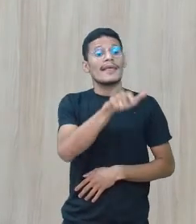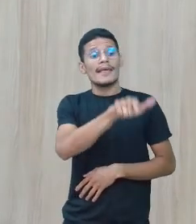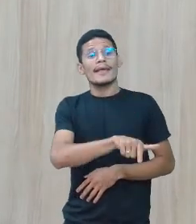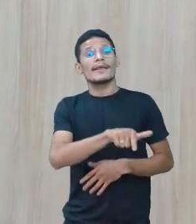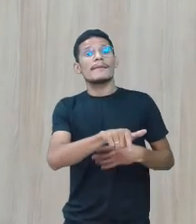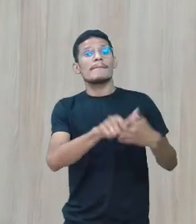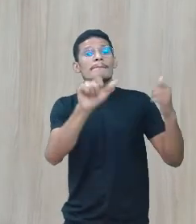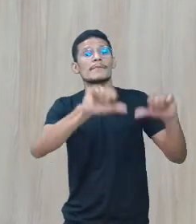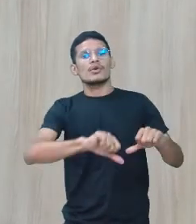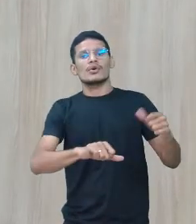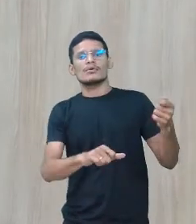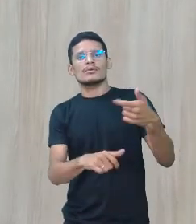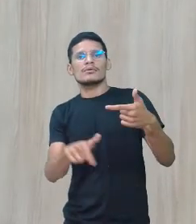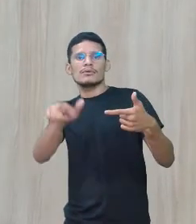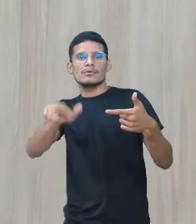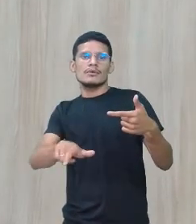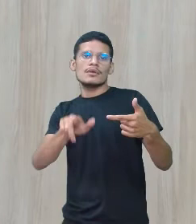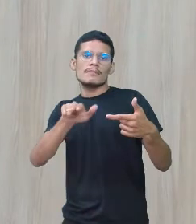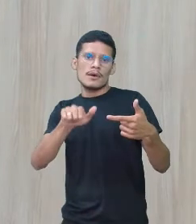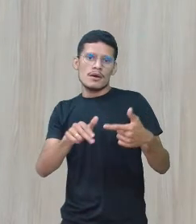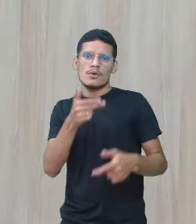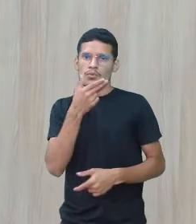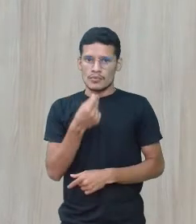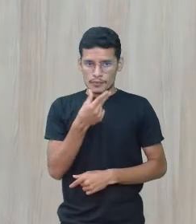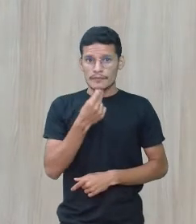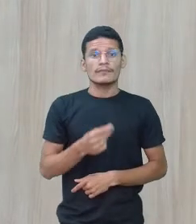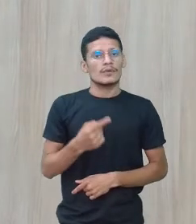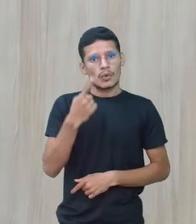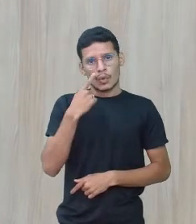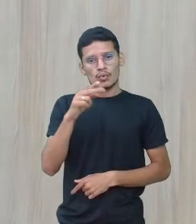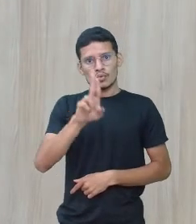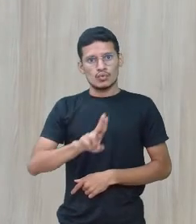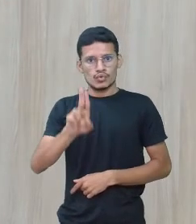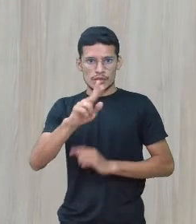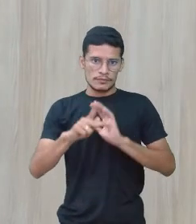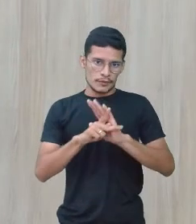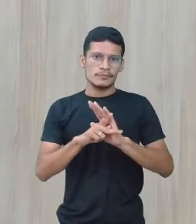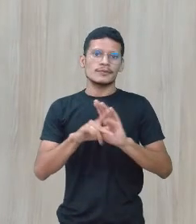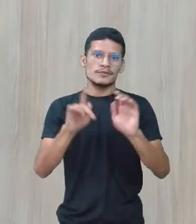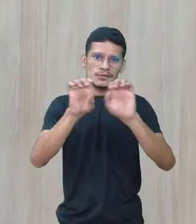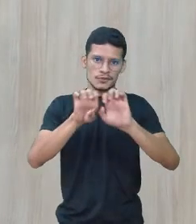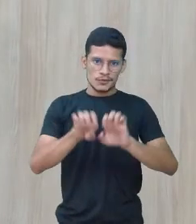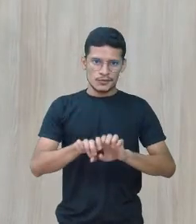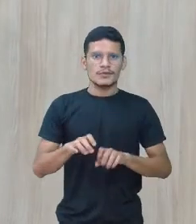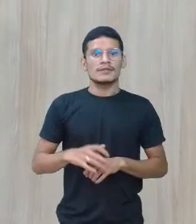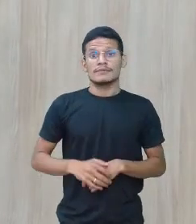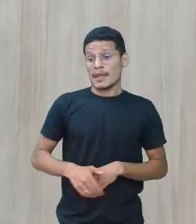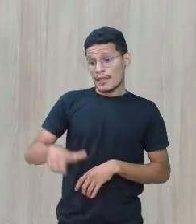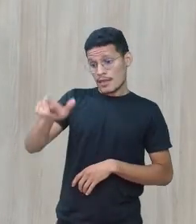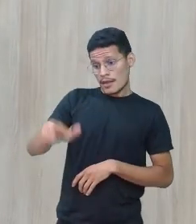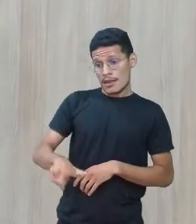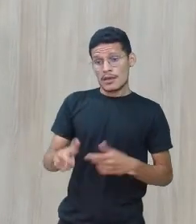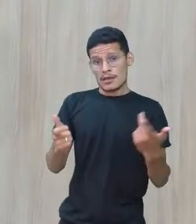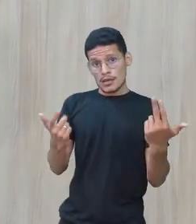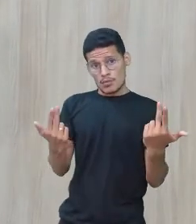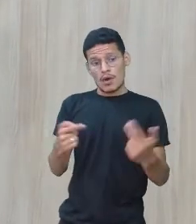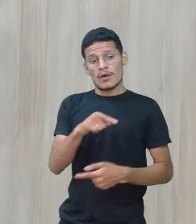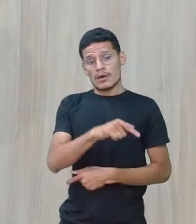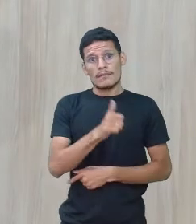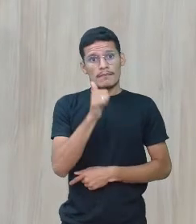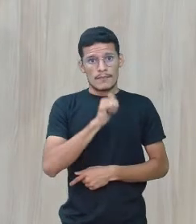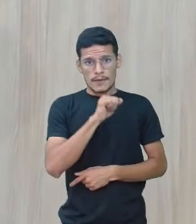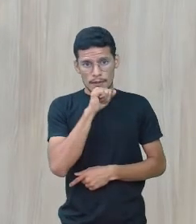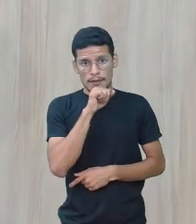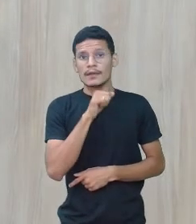usar nessa estrutura. Qual depois de tal? Então, ela é tal qual a mãe. Então, a gente tem essa ideia